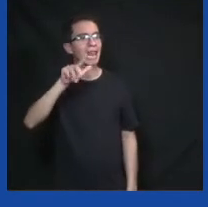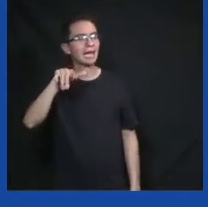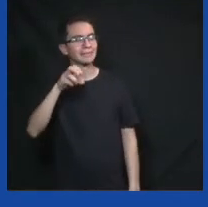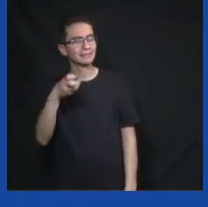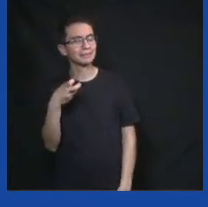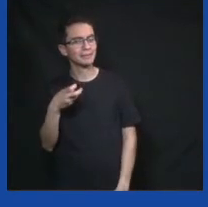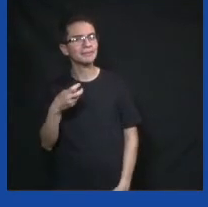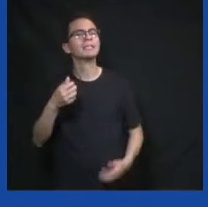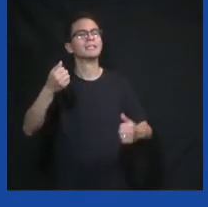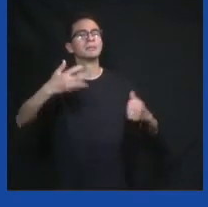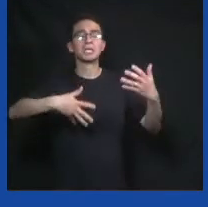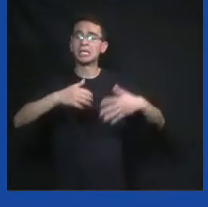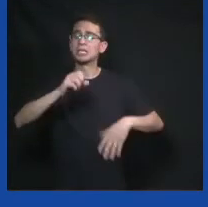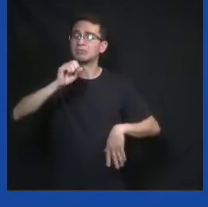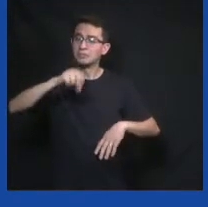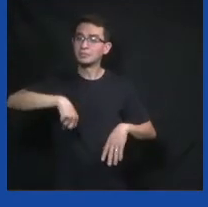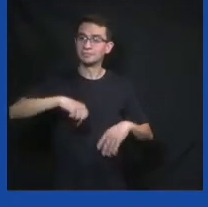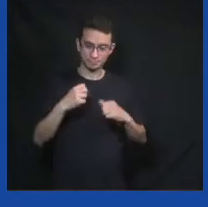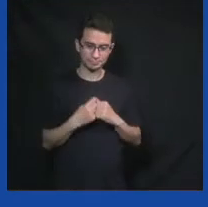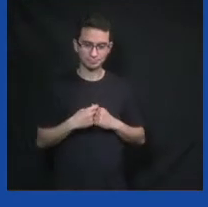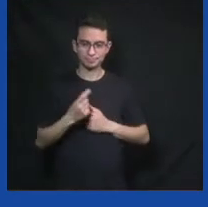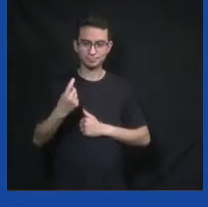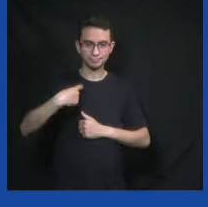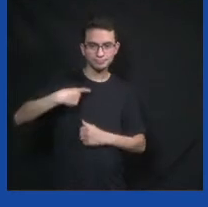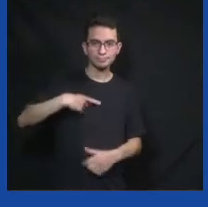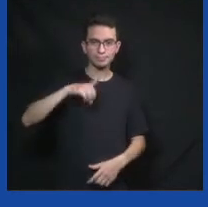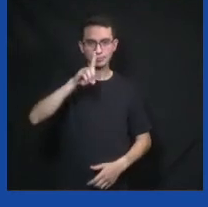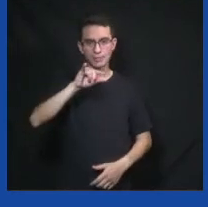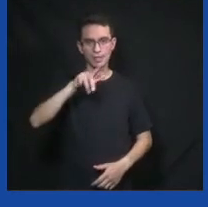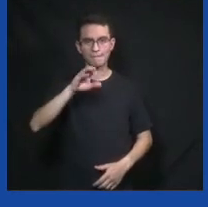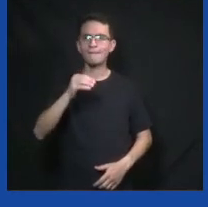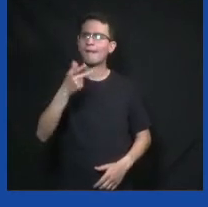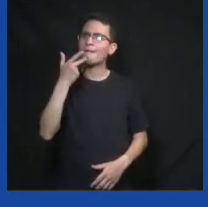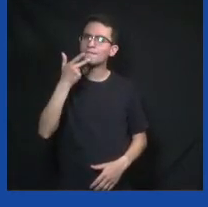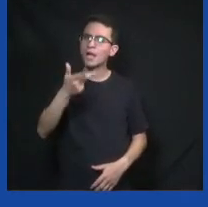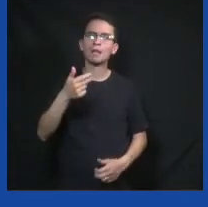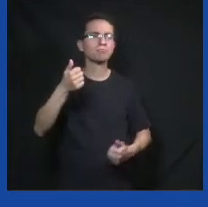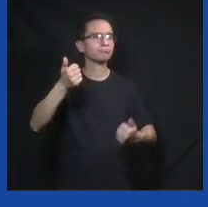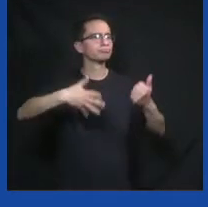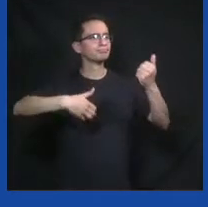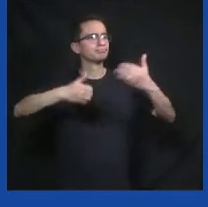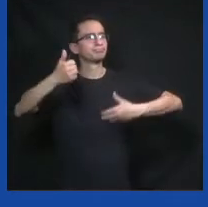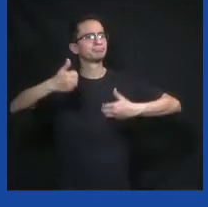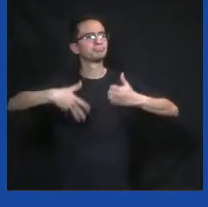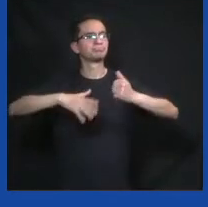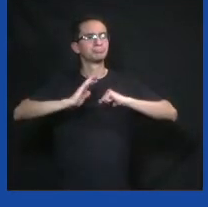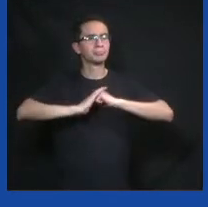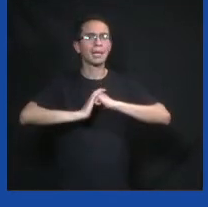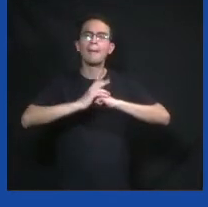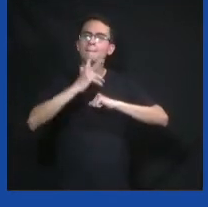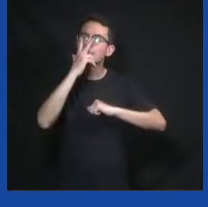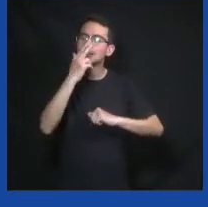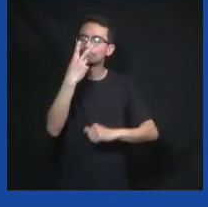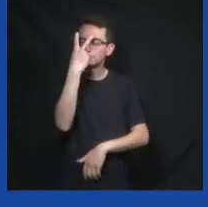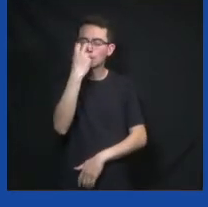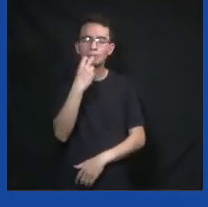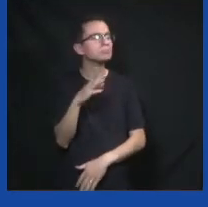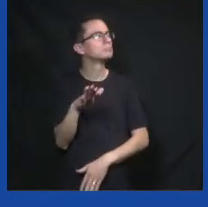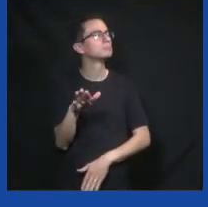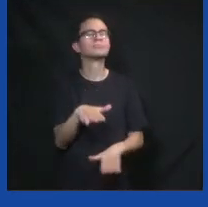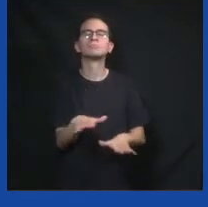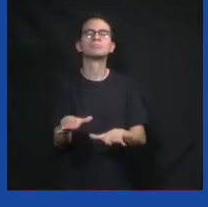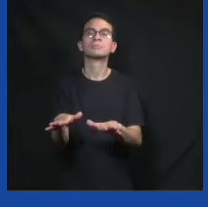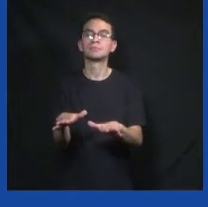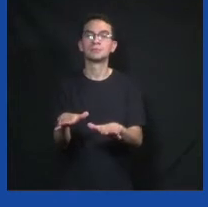internamente, porque é isso. Quando a gente fala o papel da mídia, parece que a gente está falando de um agente externo, né? A gente não existe mais a ideia de vida